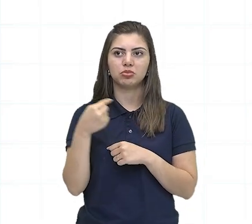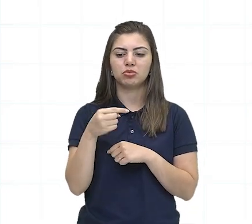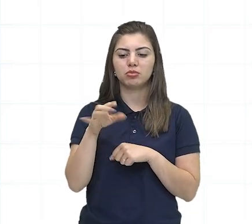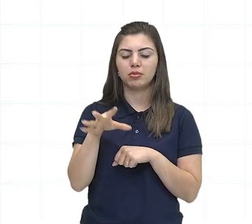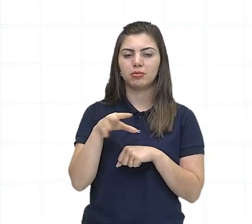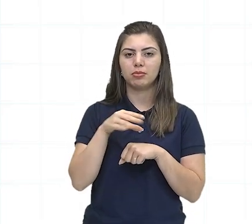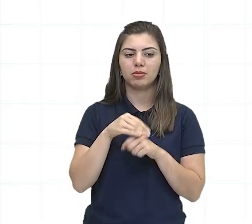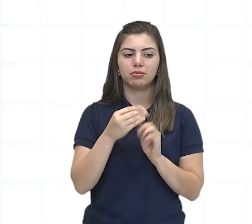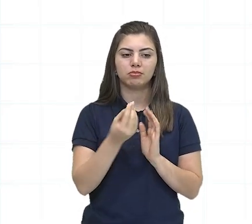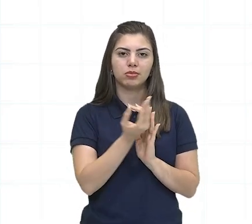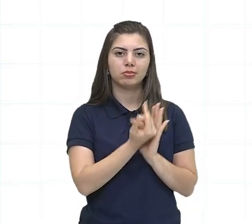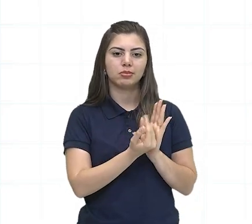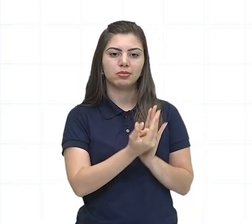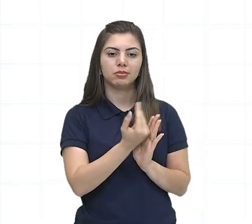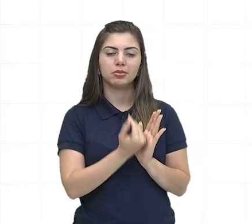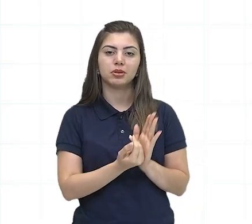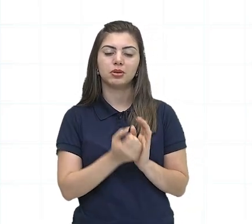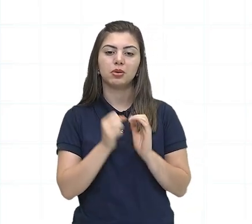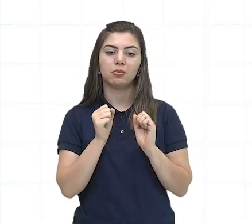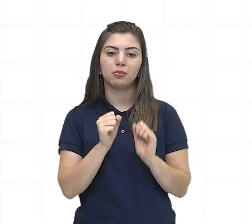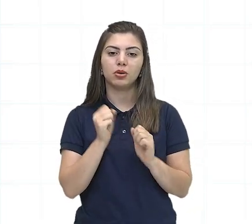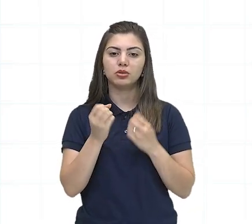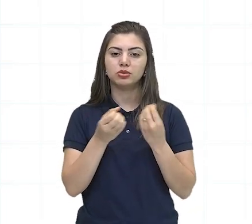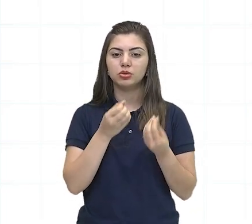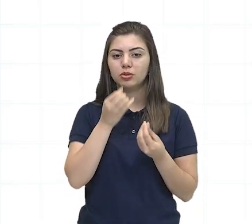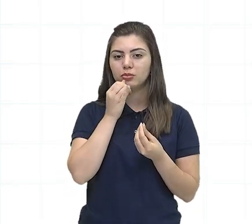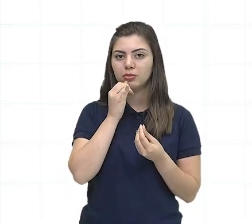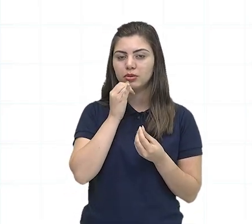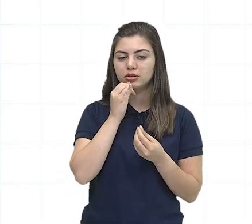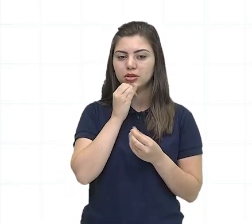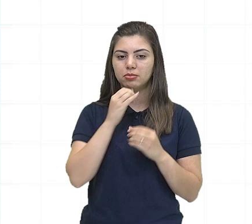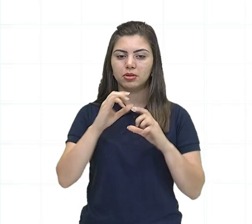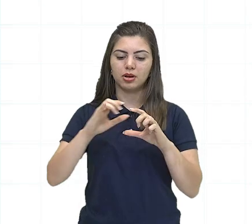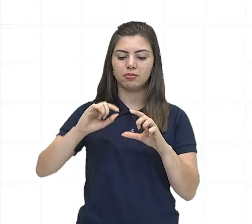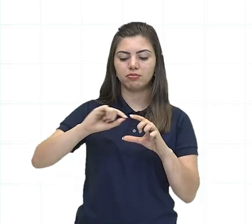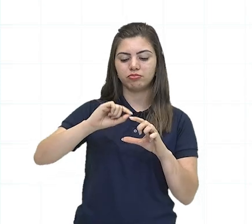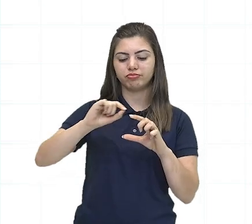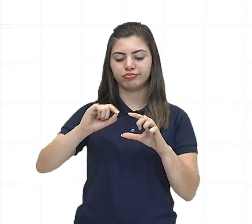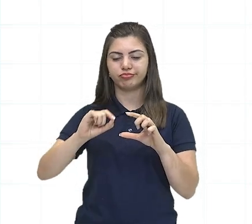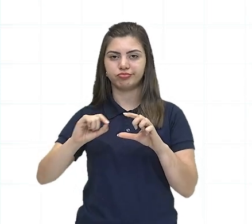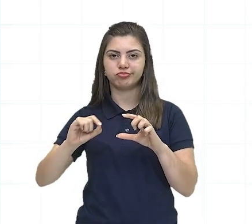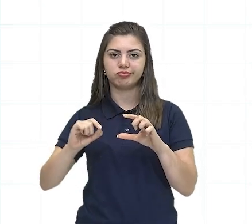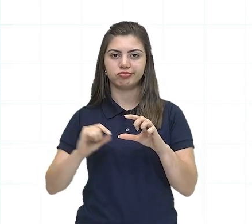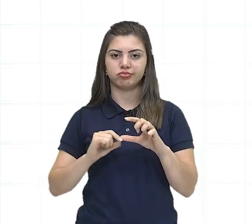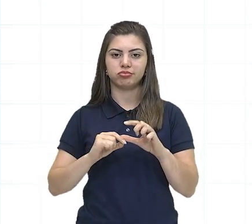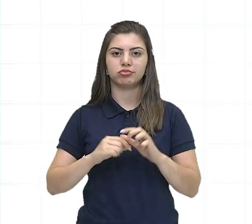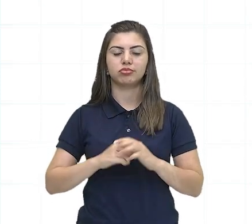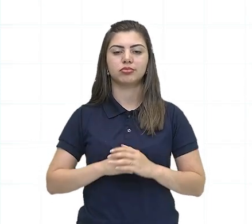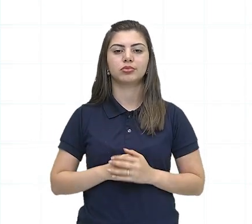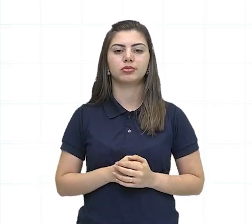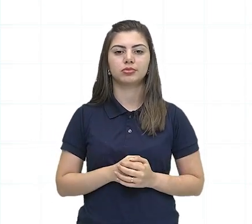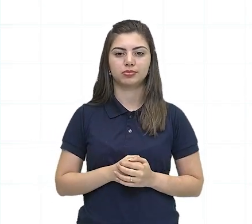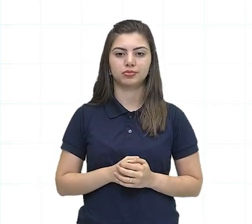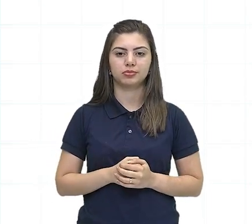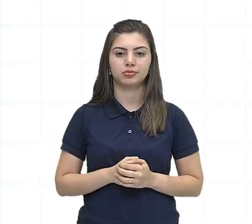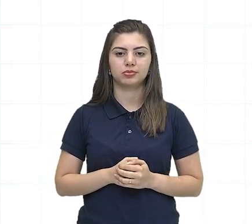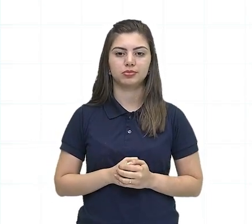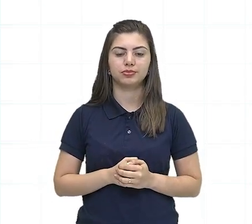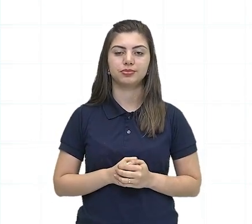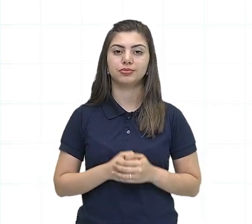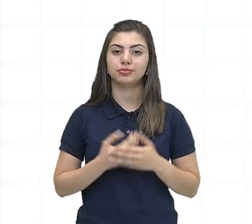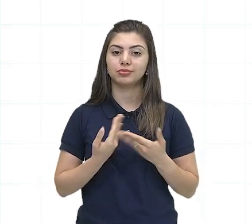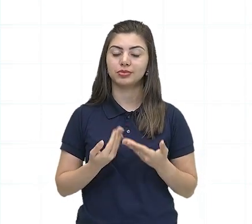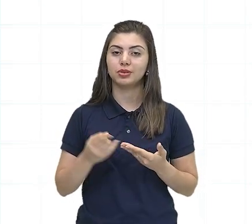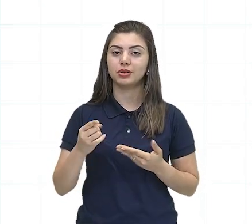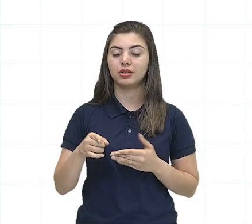ser organizadas com contornos irregulares ou geométricas. Então, essa obra aí